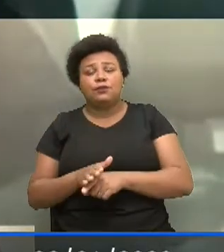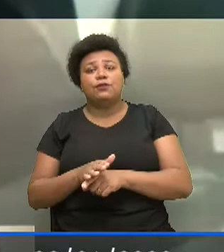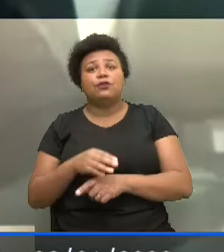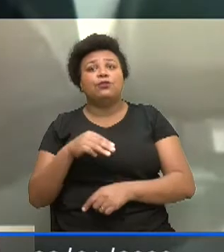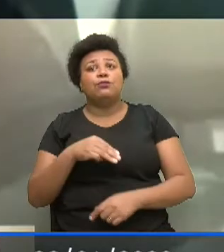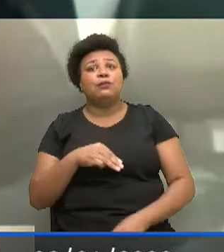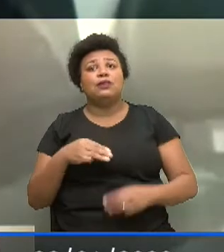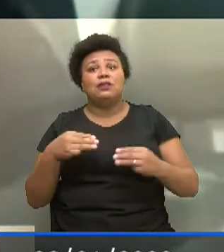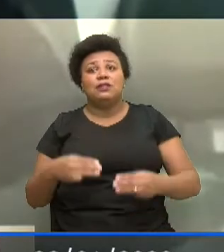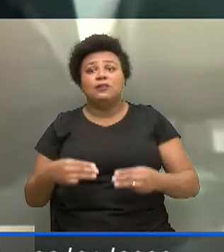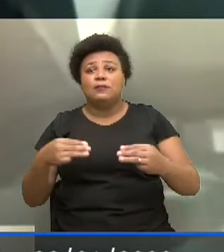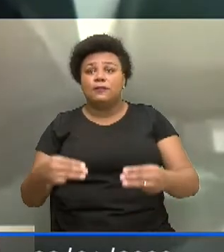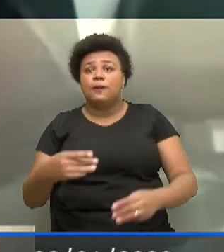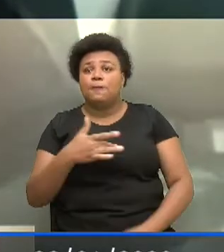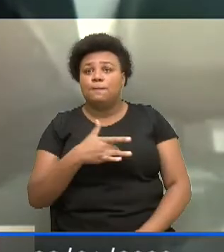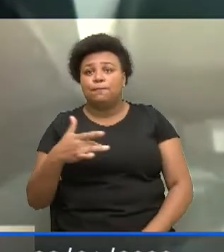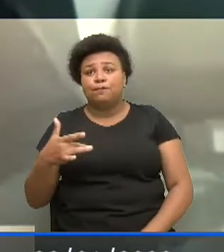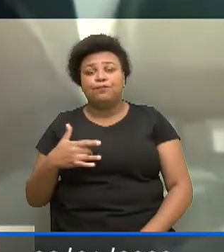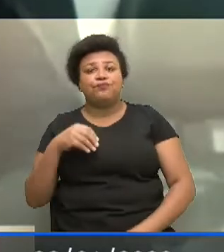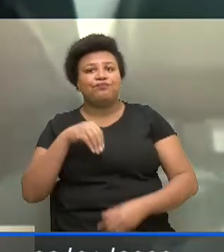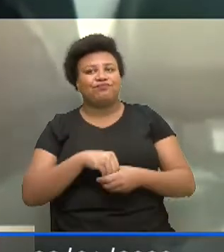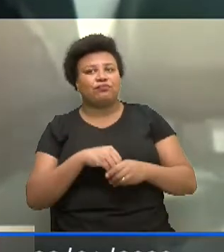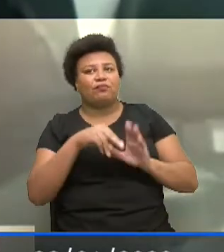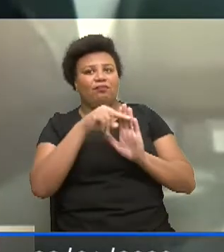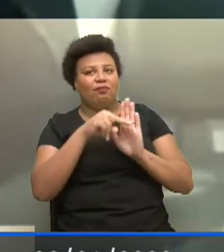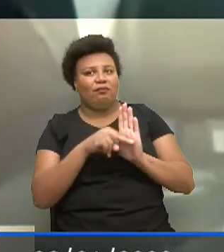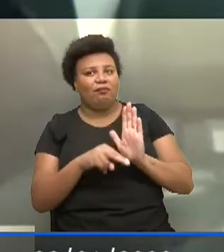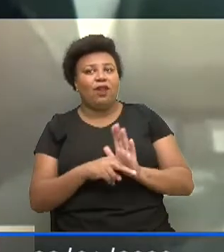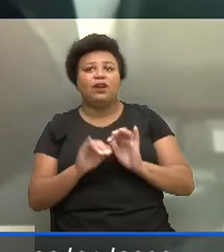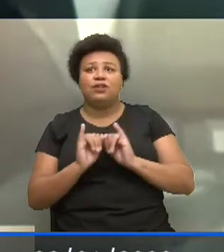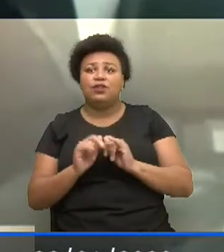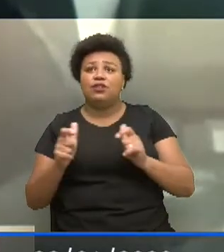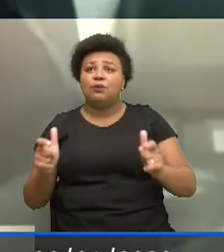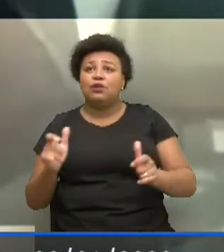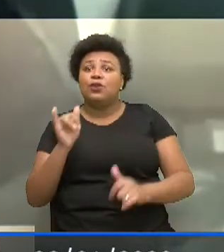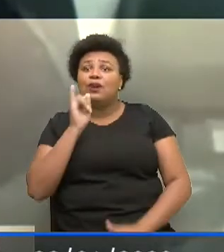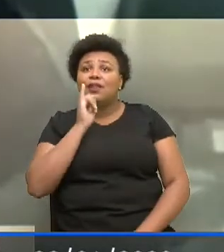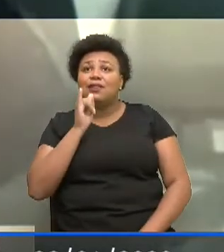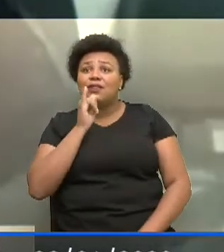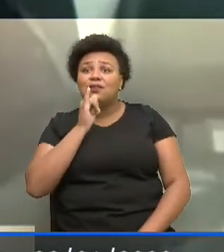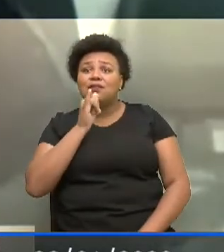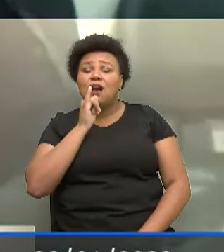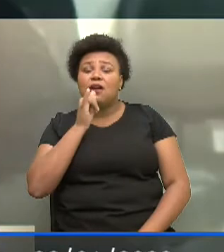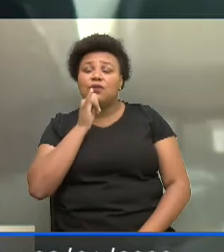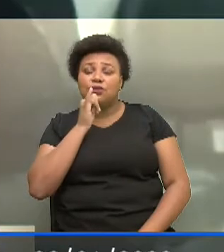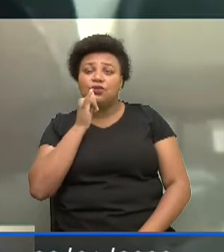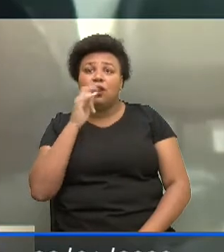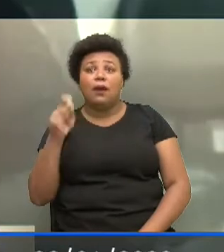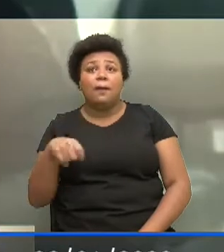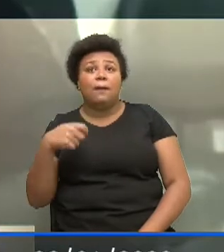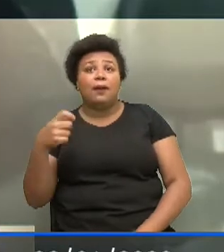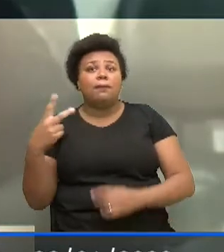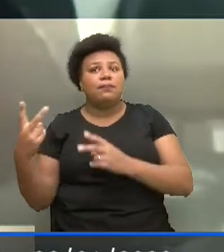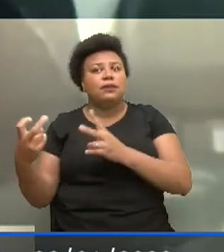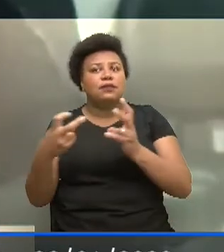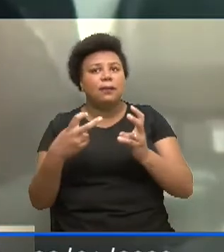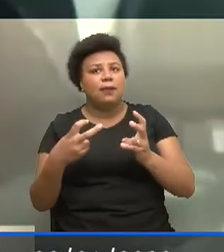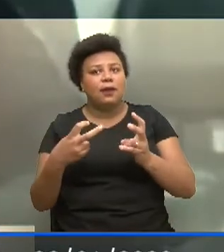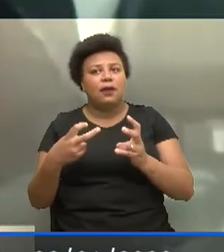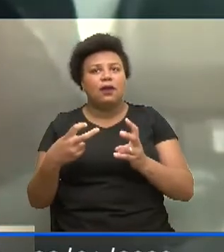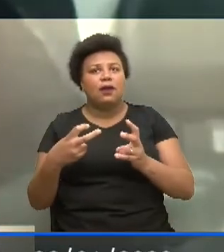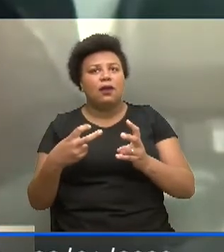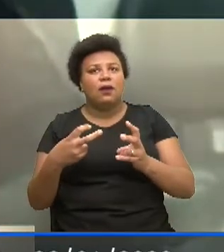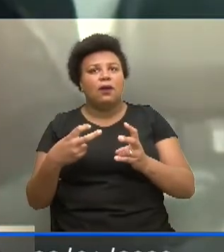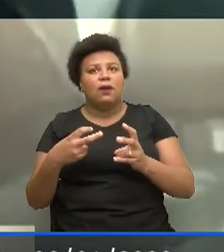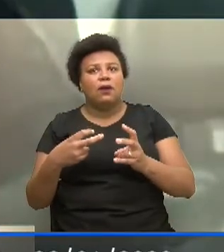da Saúde, nessa nota a gente ampliou a testagem para identificar o agente causador